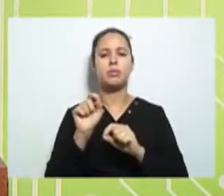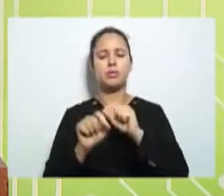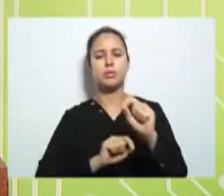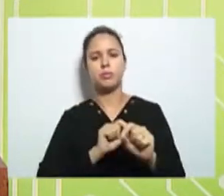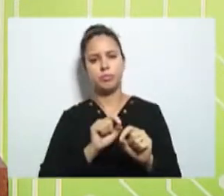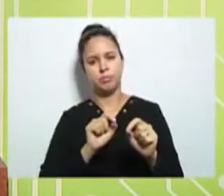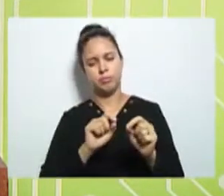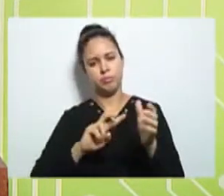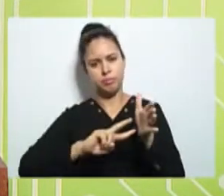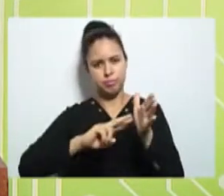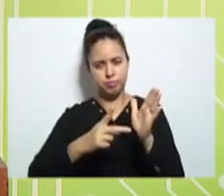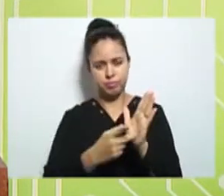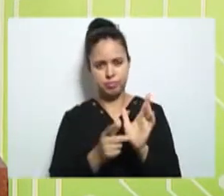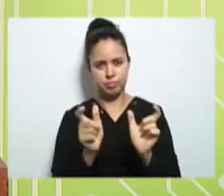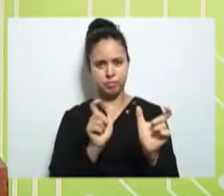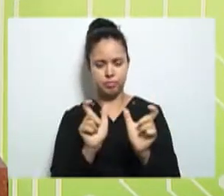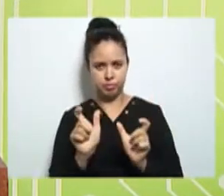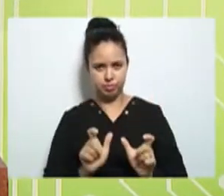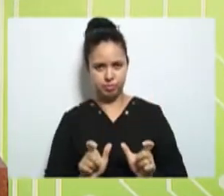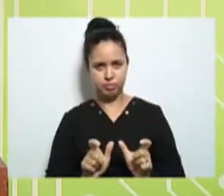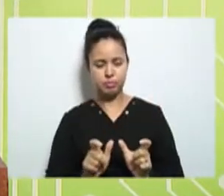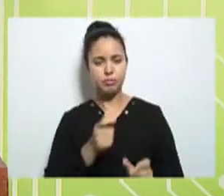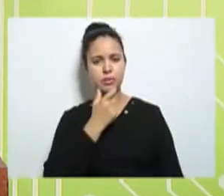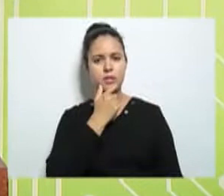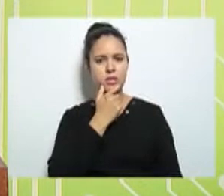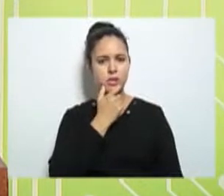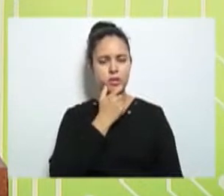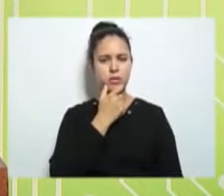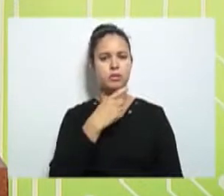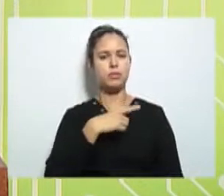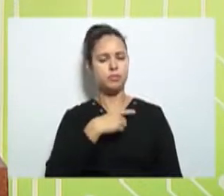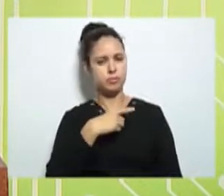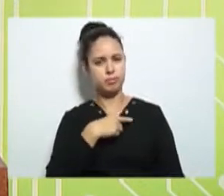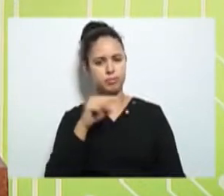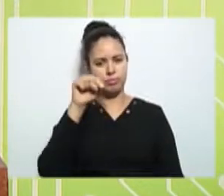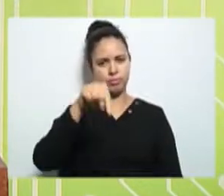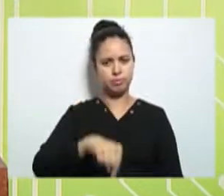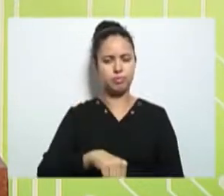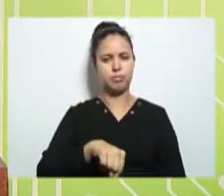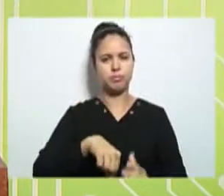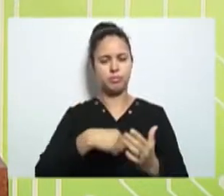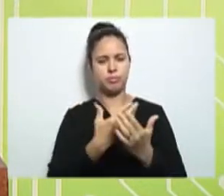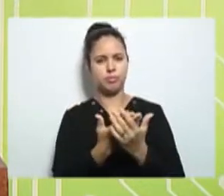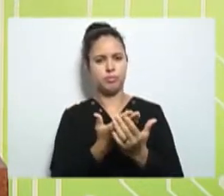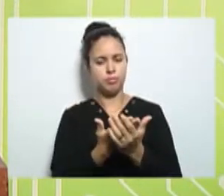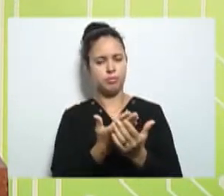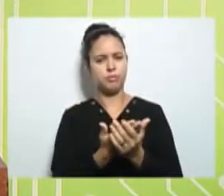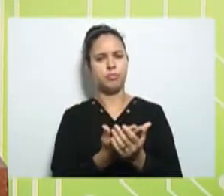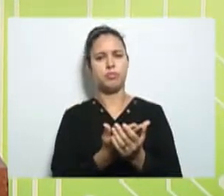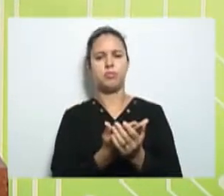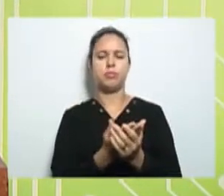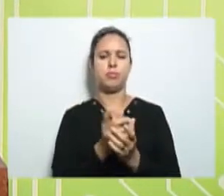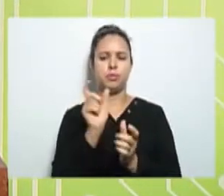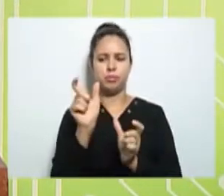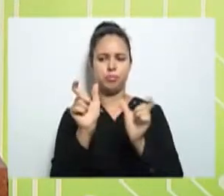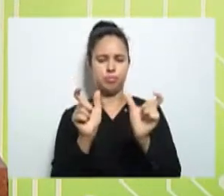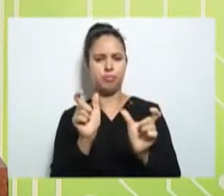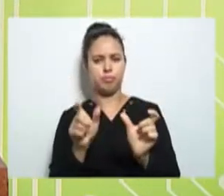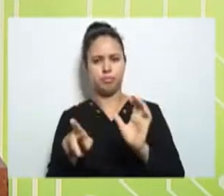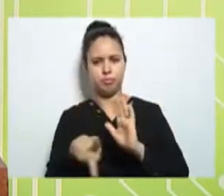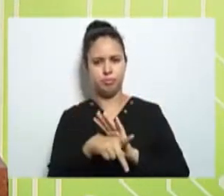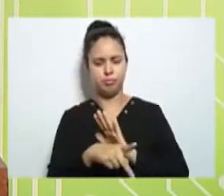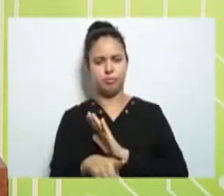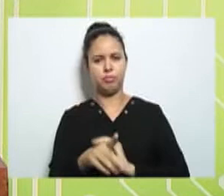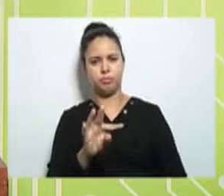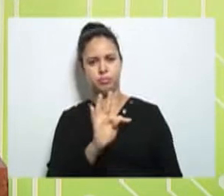termo, tá bom, gente? Então não se assustem, o inglês vai fazer parte das nossas aulas, nem que seja com pequenos termos técnicos em